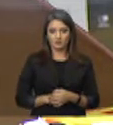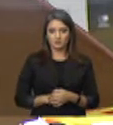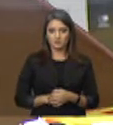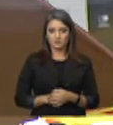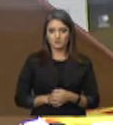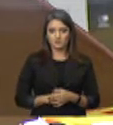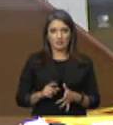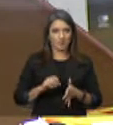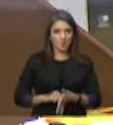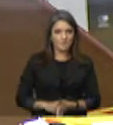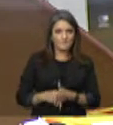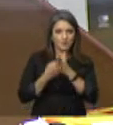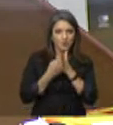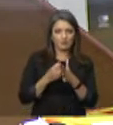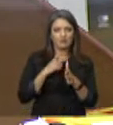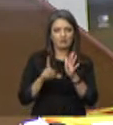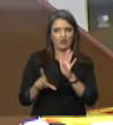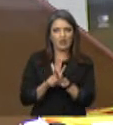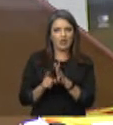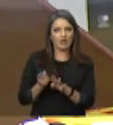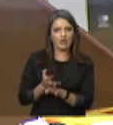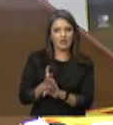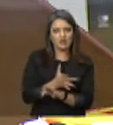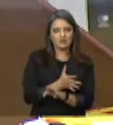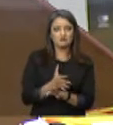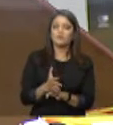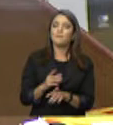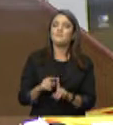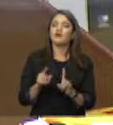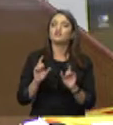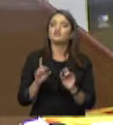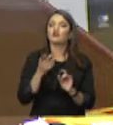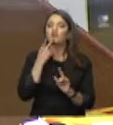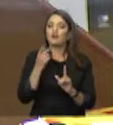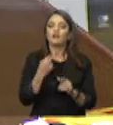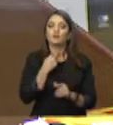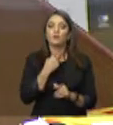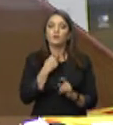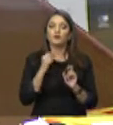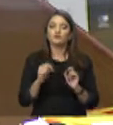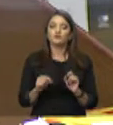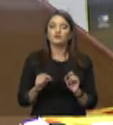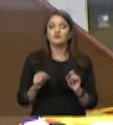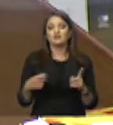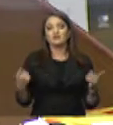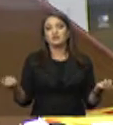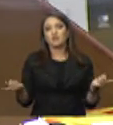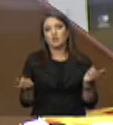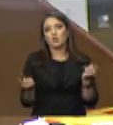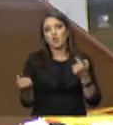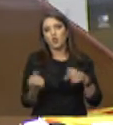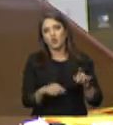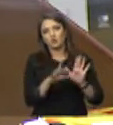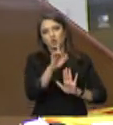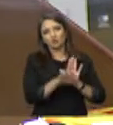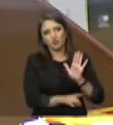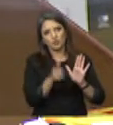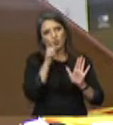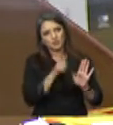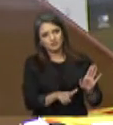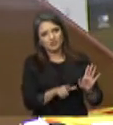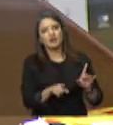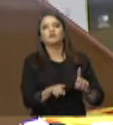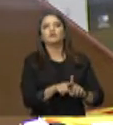e a retroação de efeito normativo mas apenas não admite aquela que contraria o direito adquirido o ato jurídico